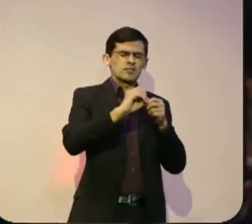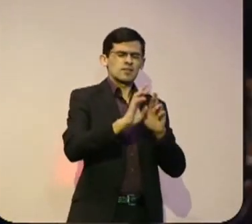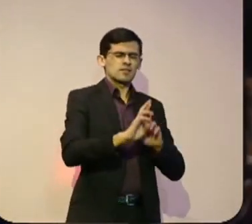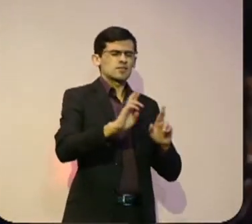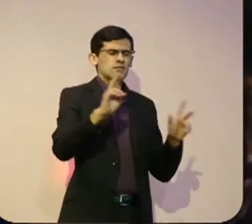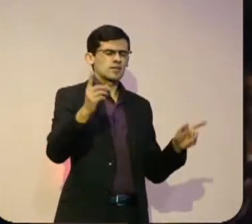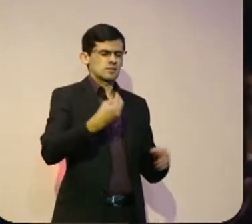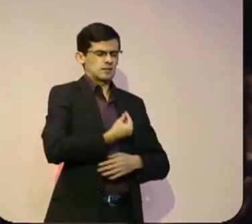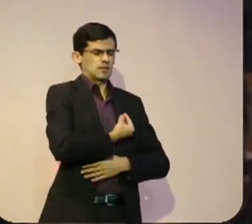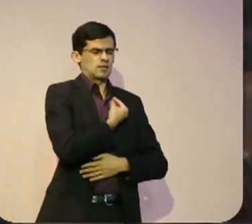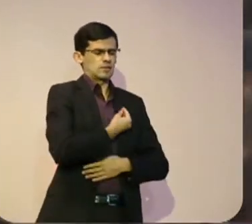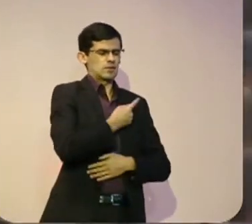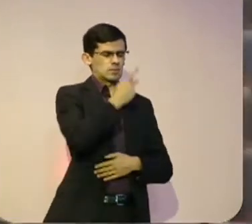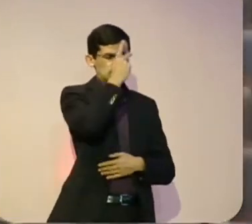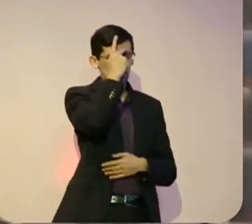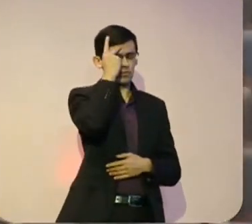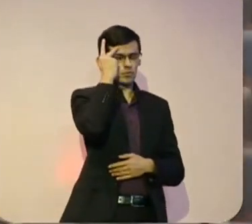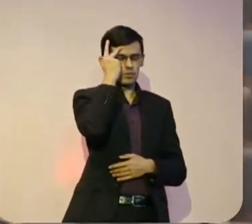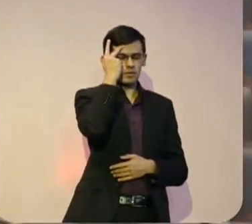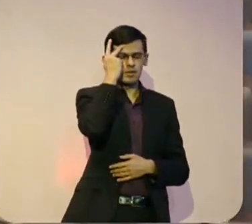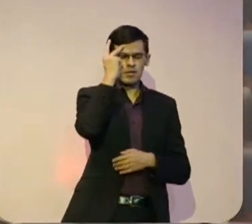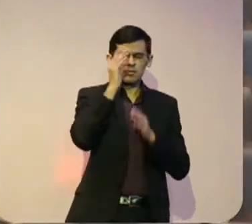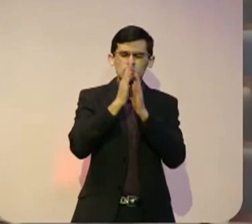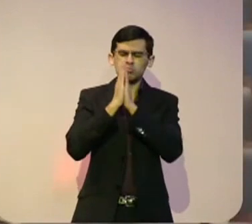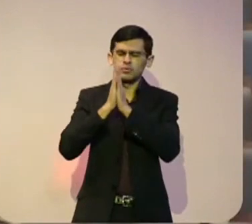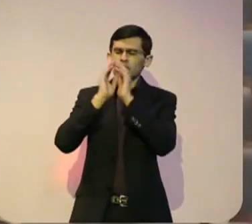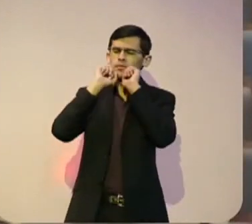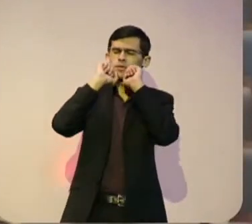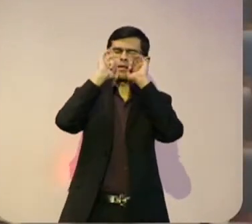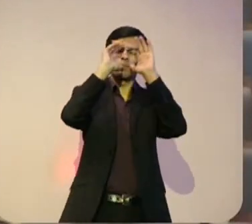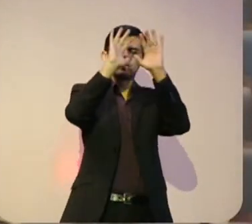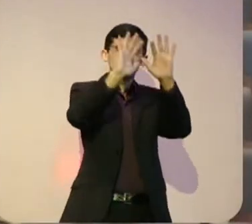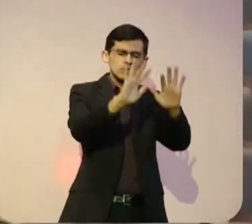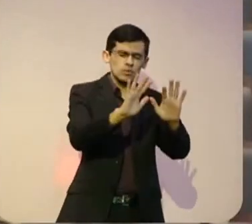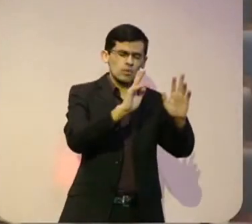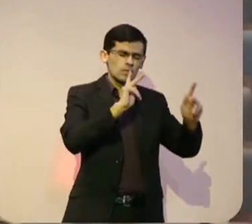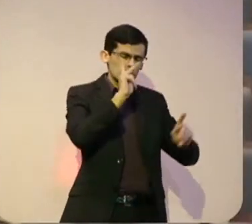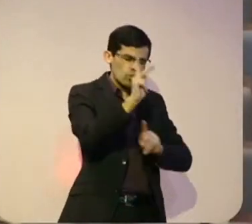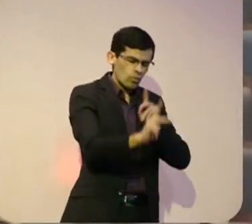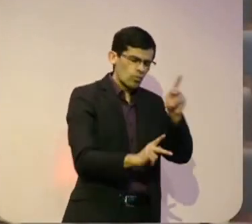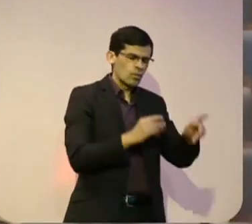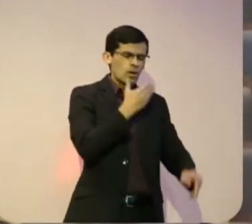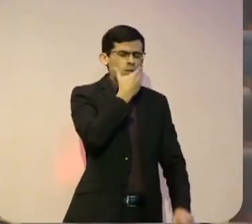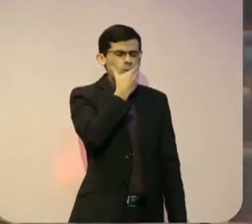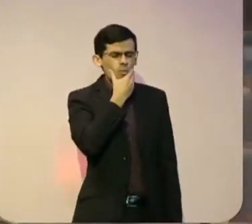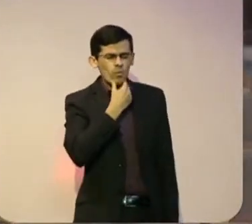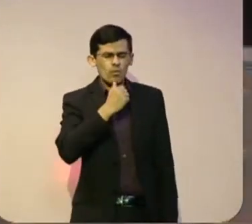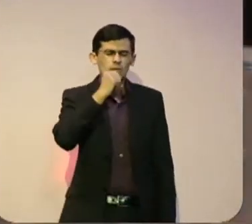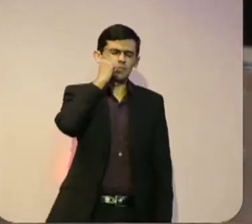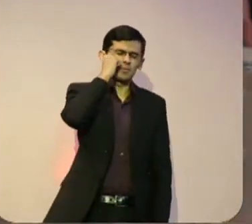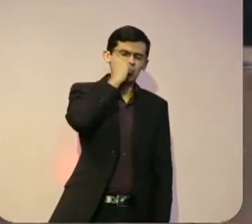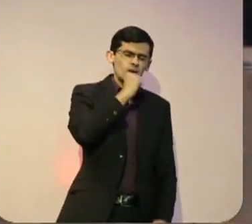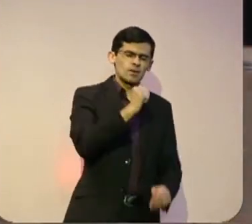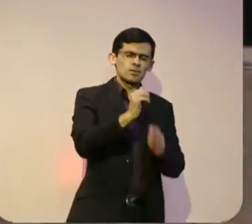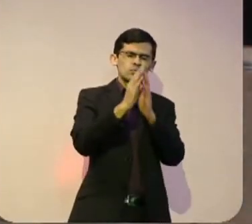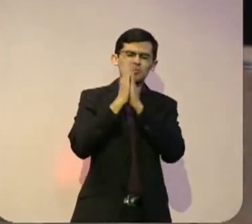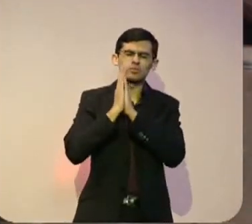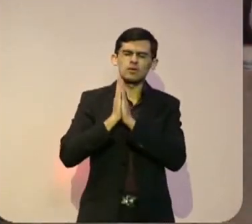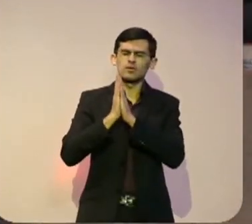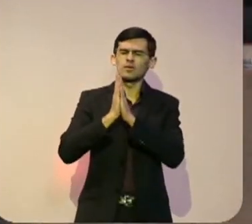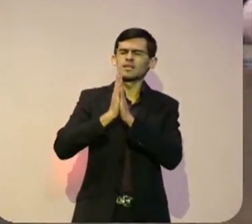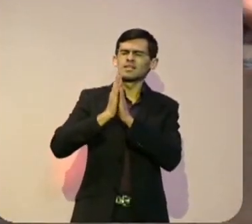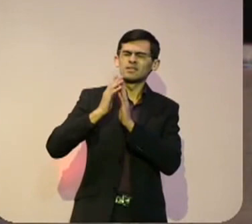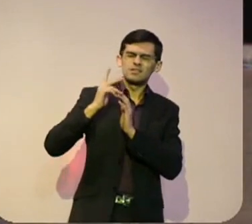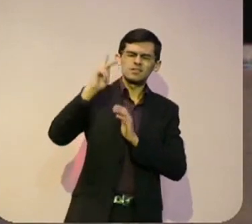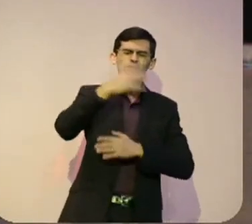das pessoas e no mundo. Ó Deus, abençoa cada povo, cada homem, cada mulher, ó Deus, cada filho